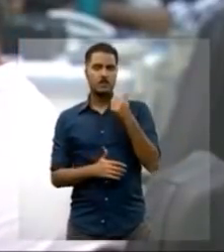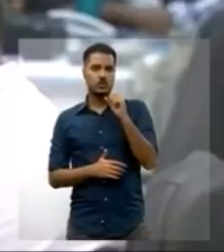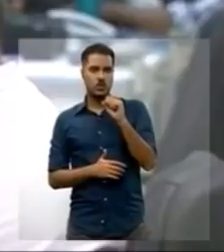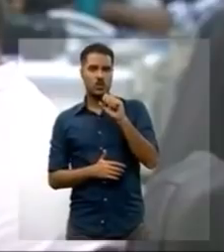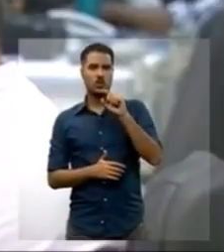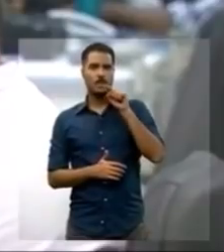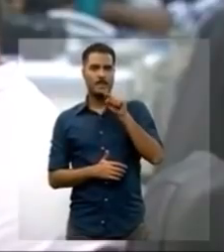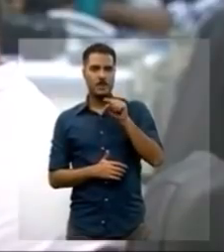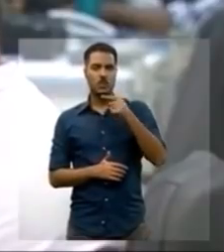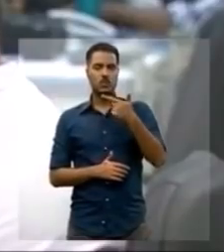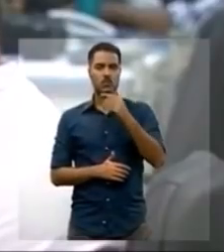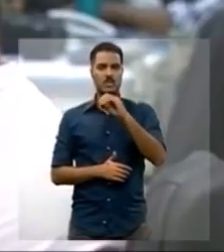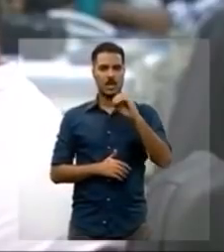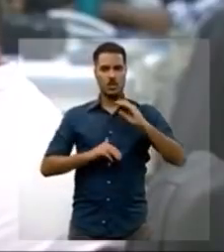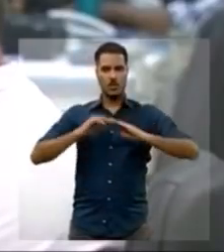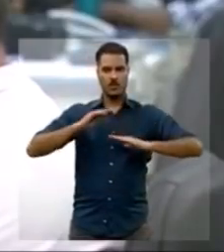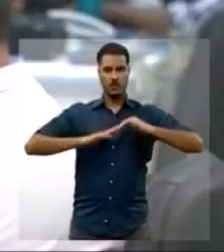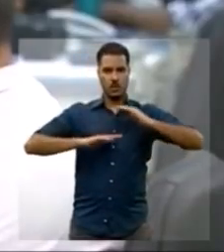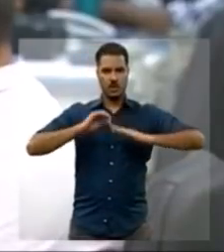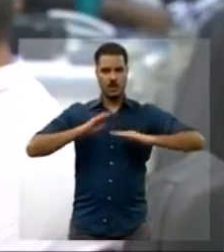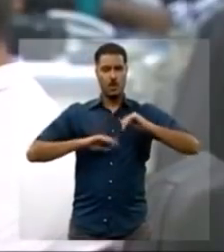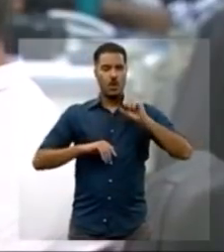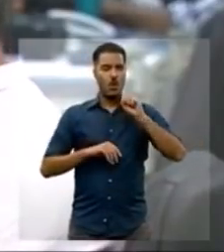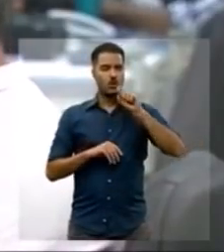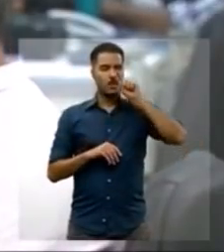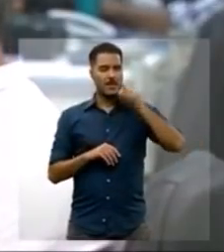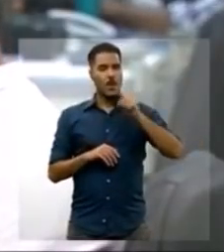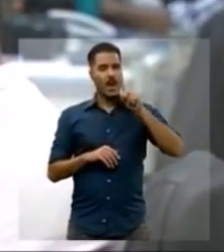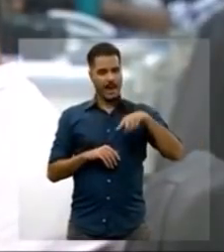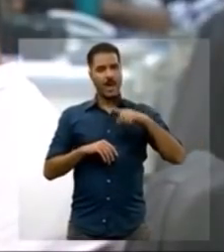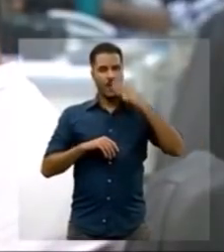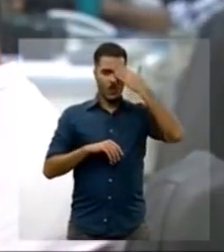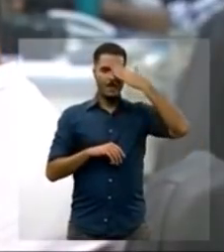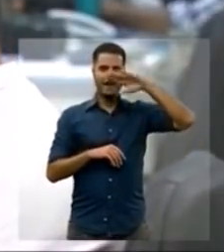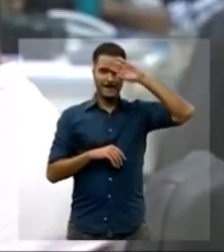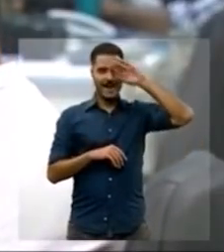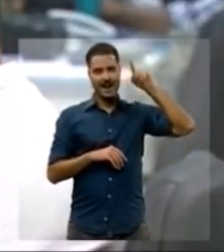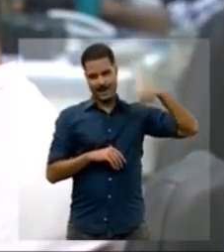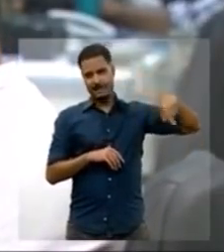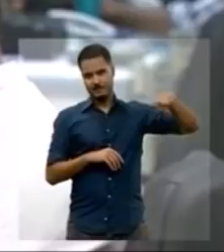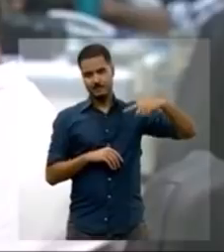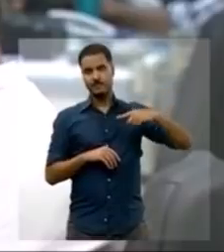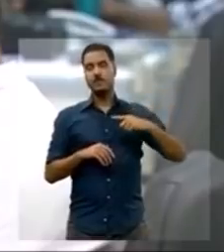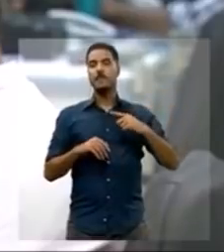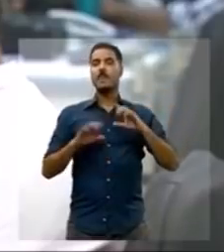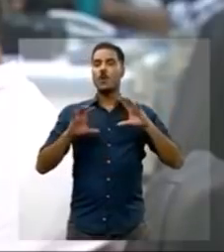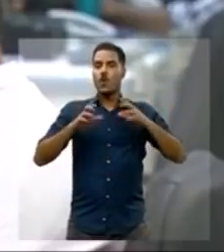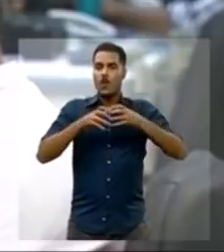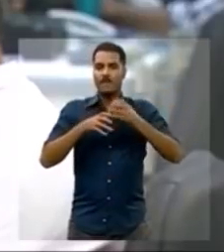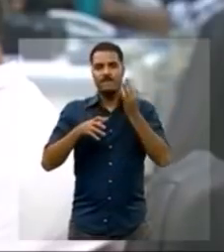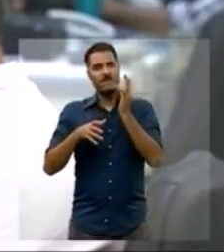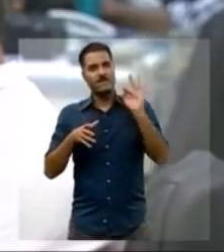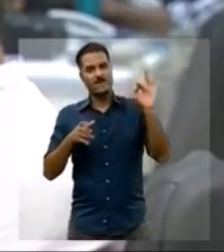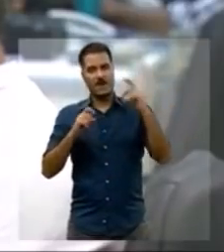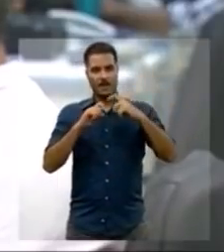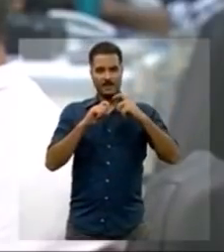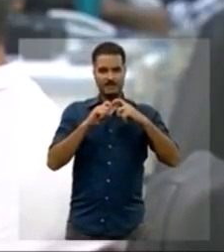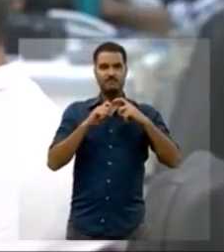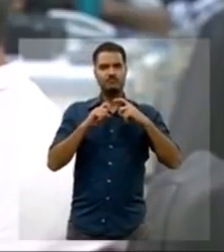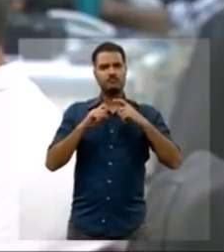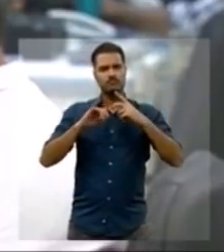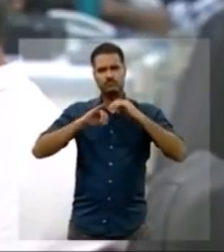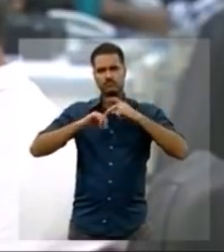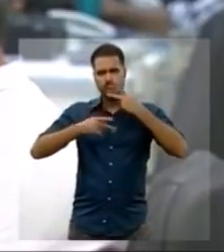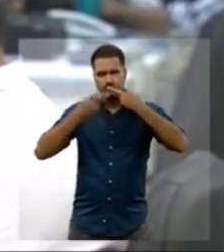18.200 profissionais. Pouco mais de 8 mil são cubanos. O Conselho Federal de Medicina se pronunciou dizendo que o Brasil tem